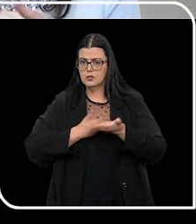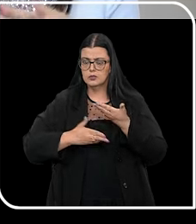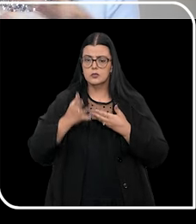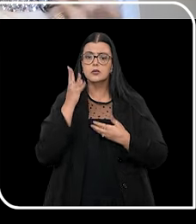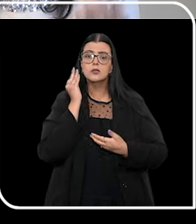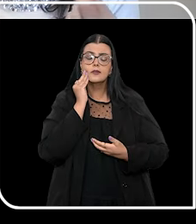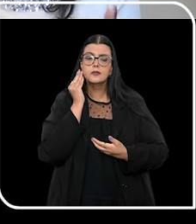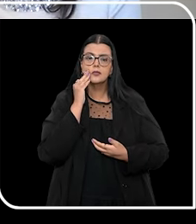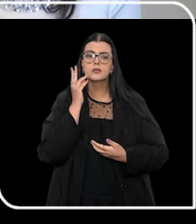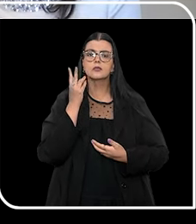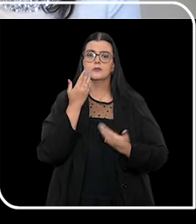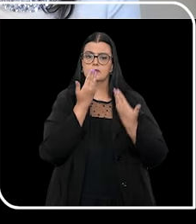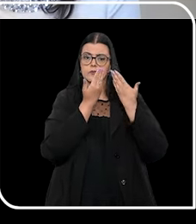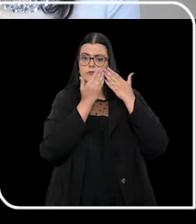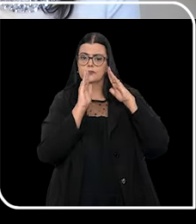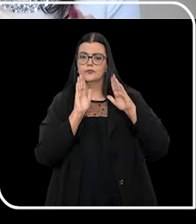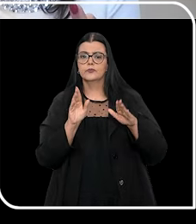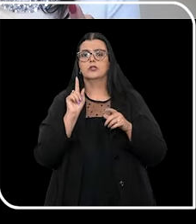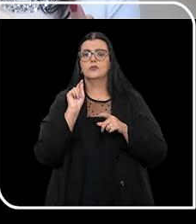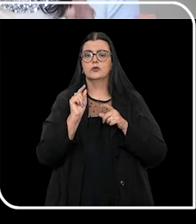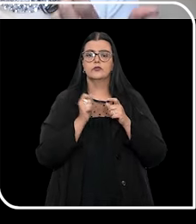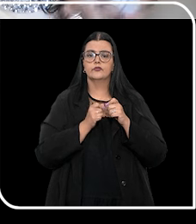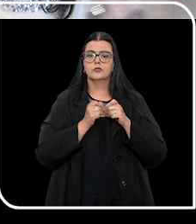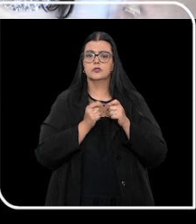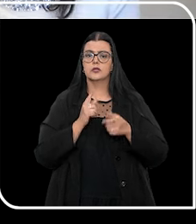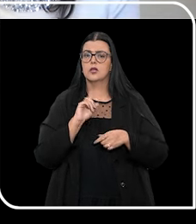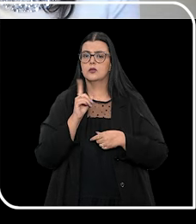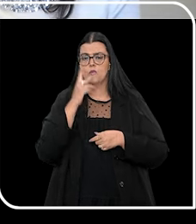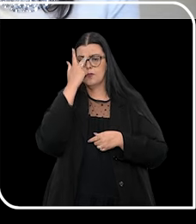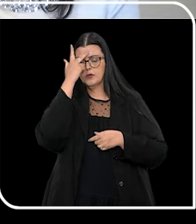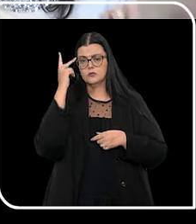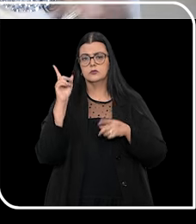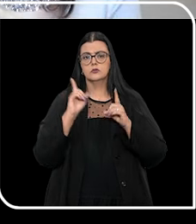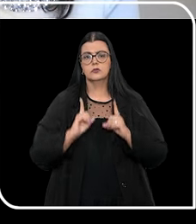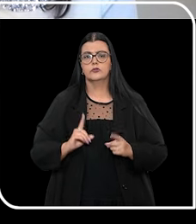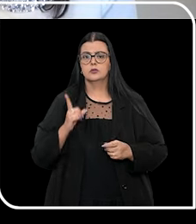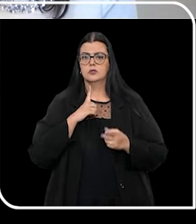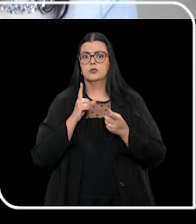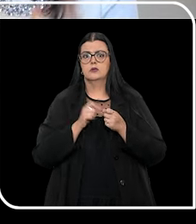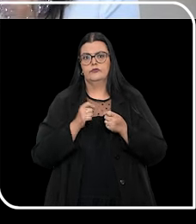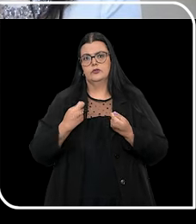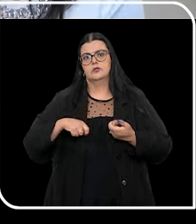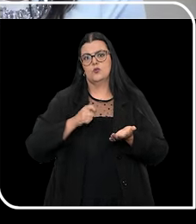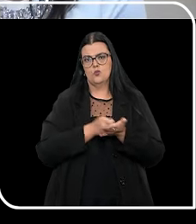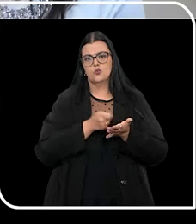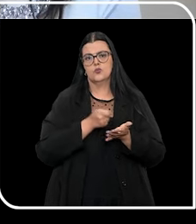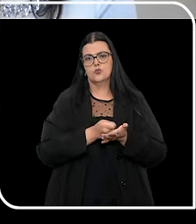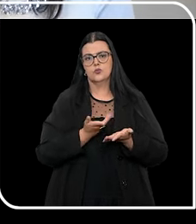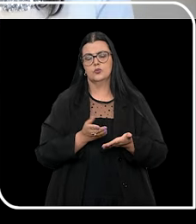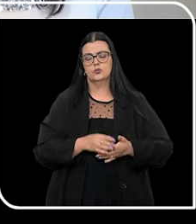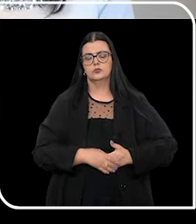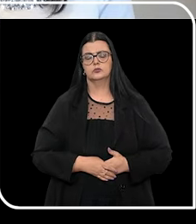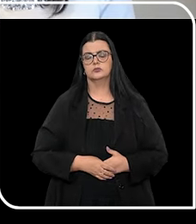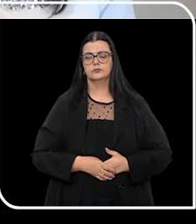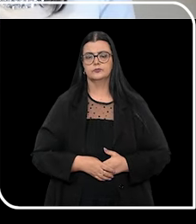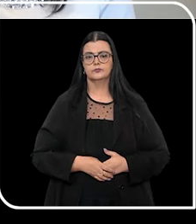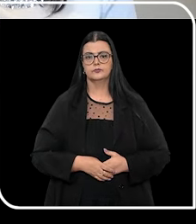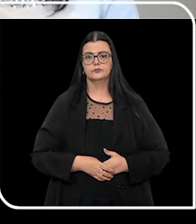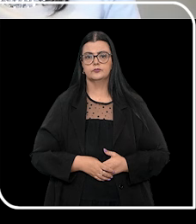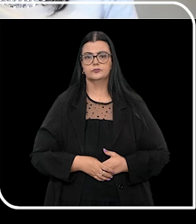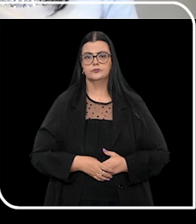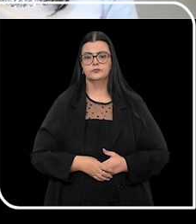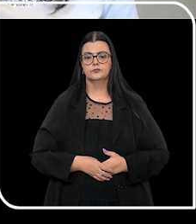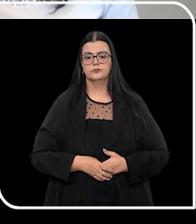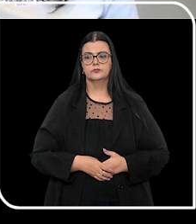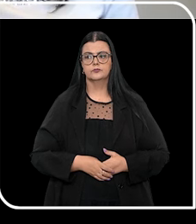né então a gente tem que tentar olhar eh O que podemos fazer e não a pessoa com deficiência tem que fazer né